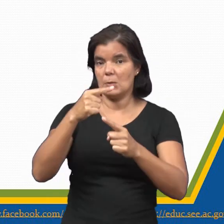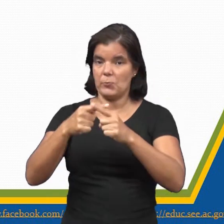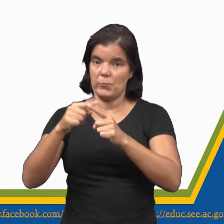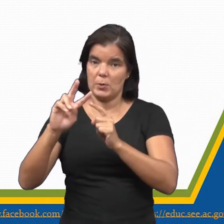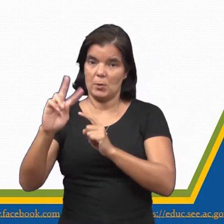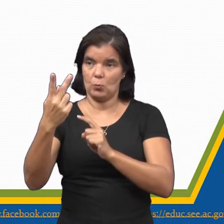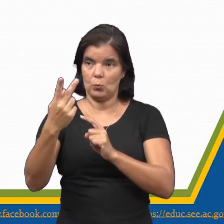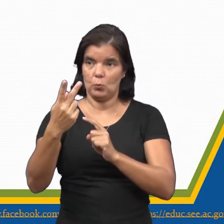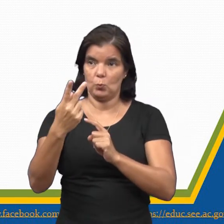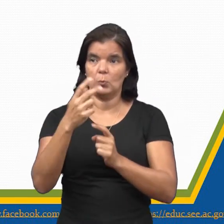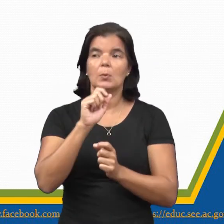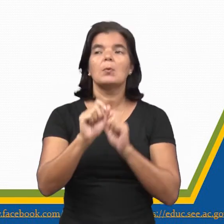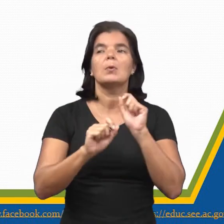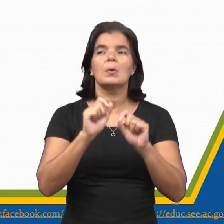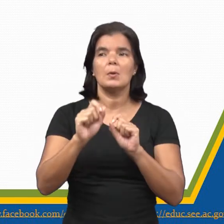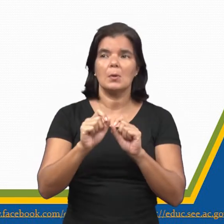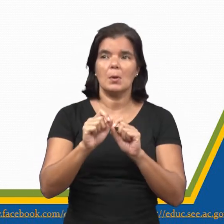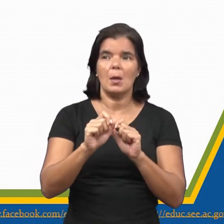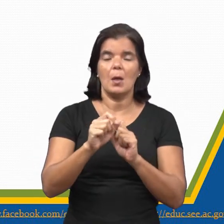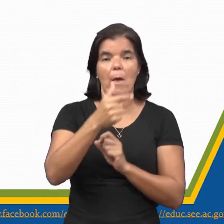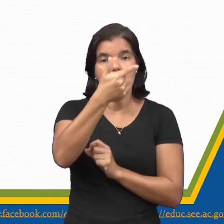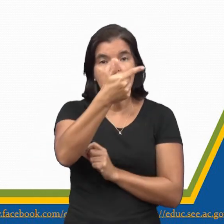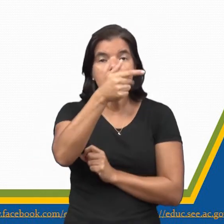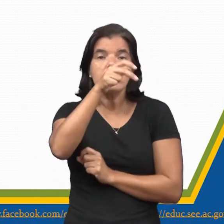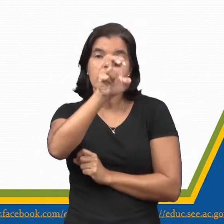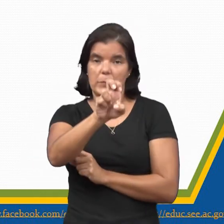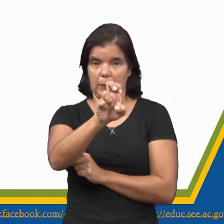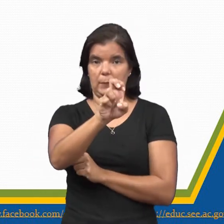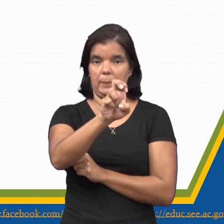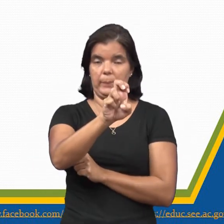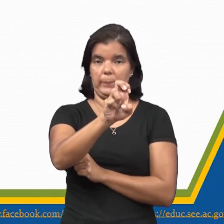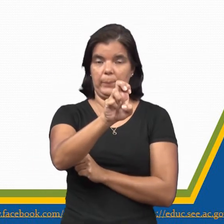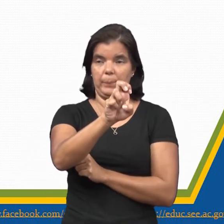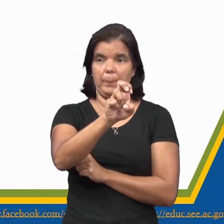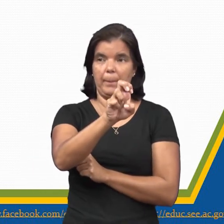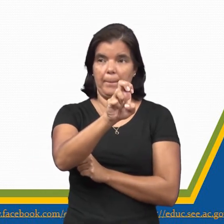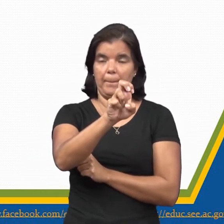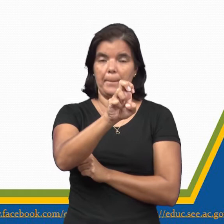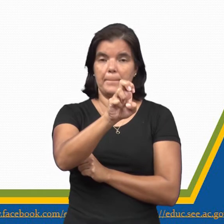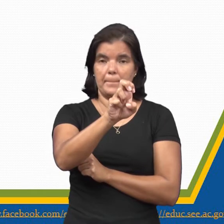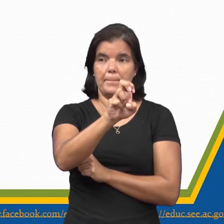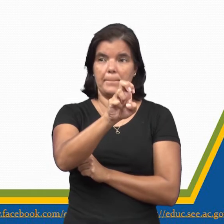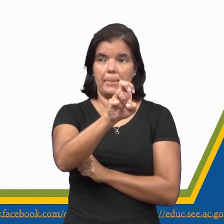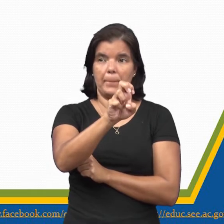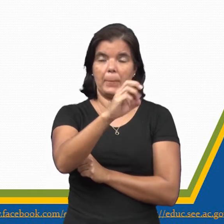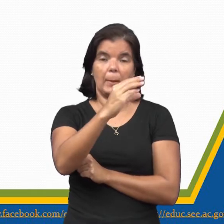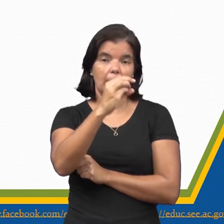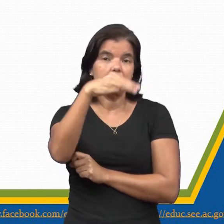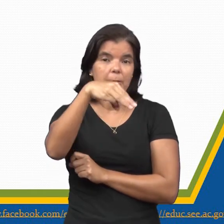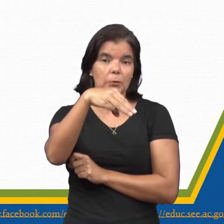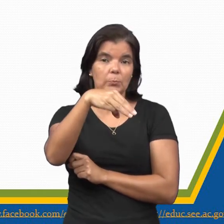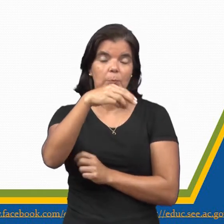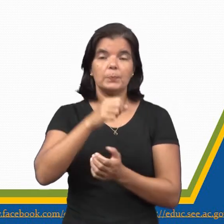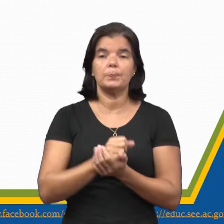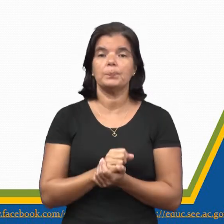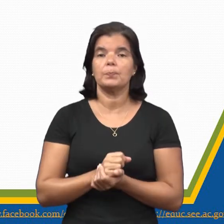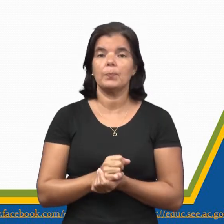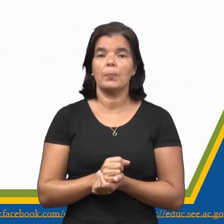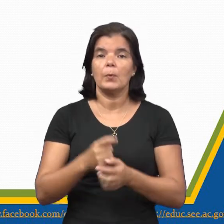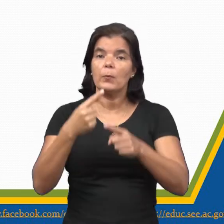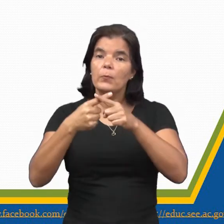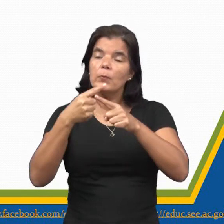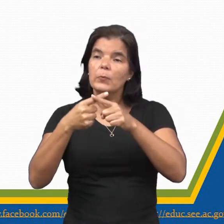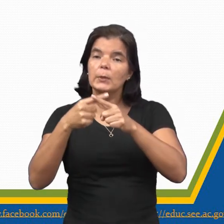aqui? A base aqui é a medida de AB, que no caso C, que vale 25 centímetros. E